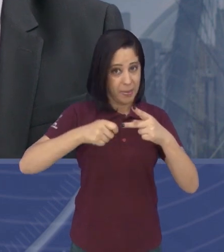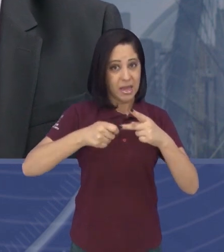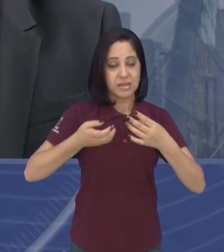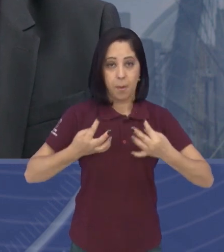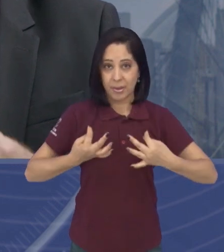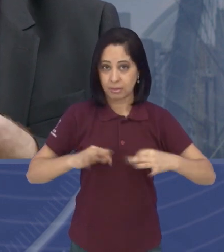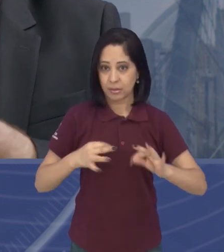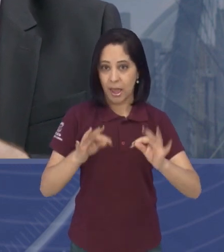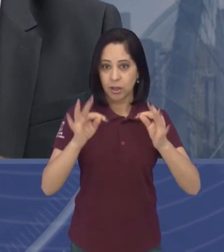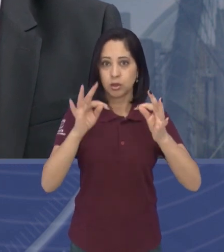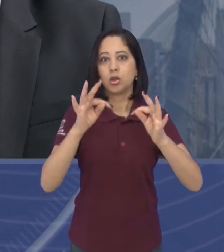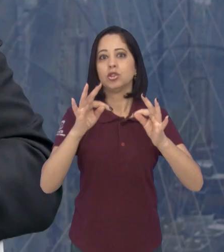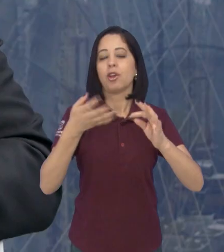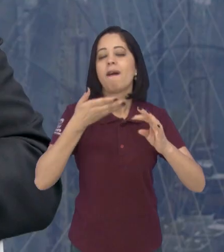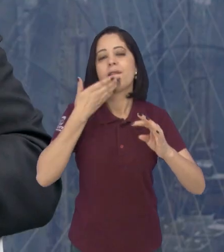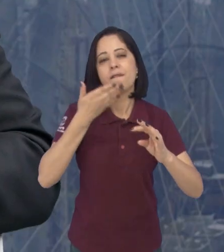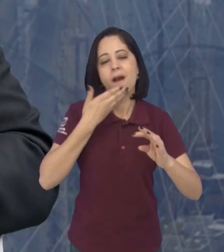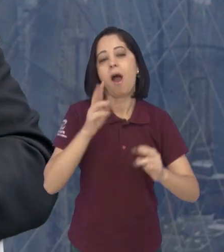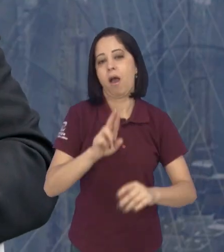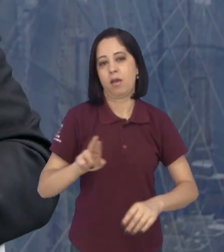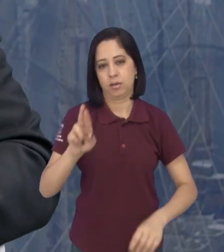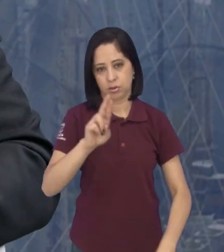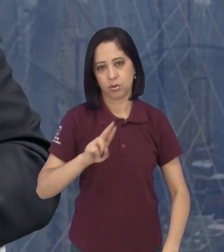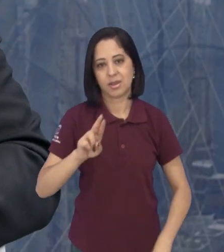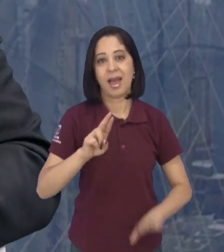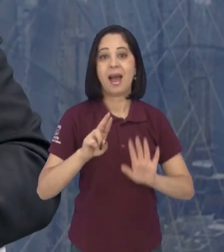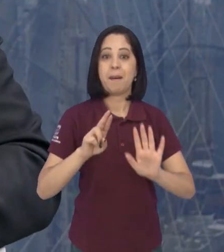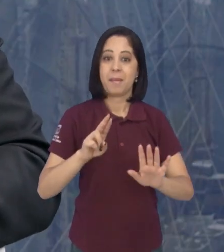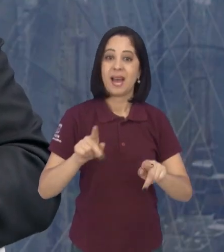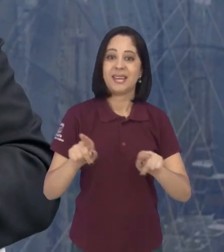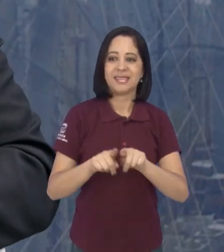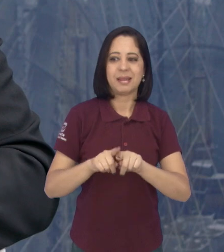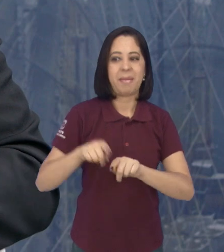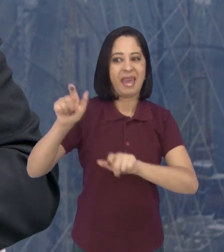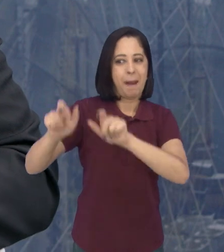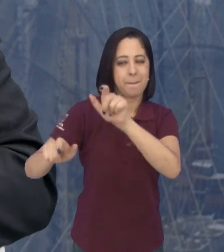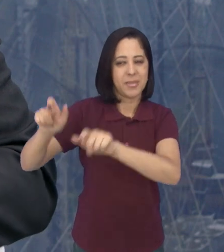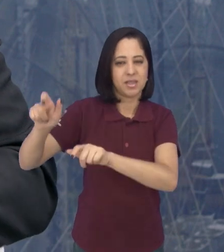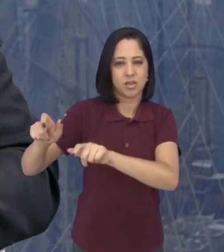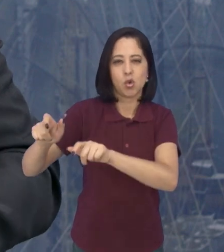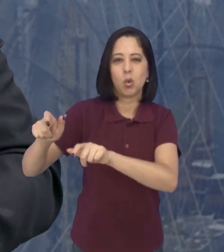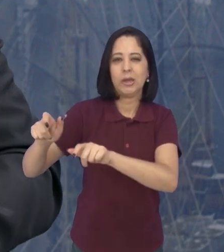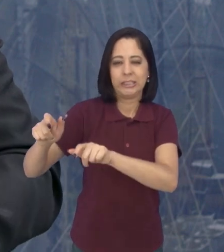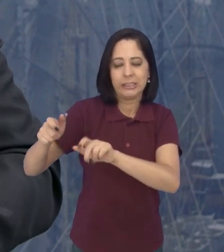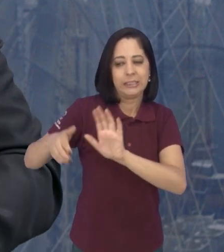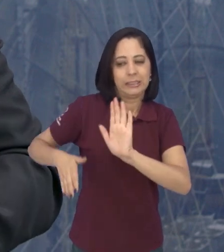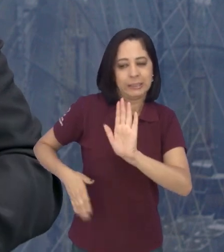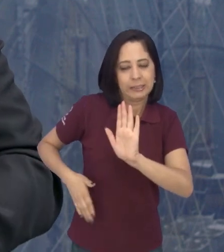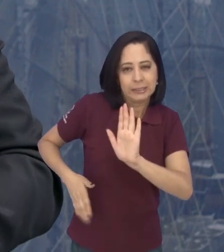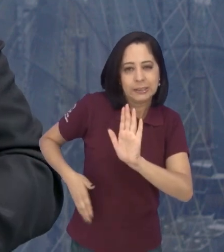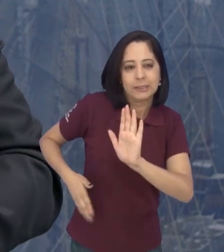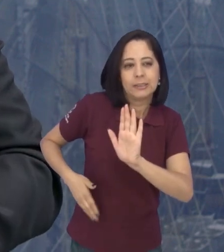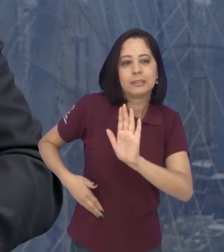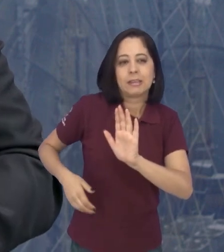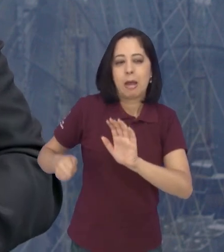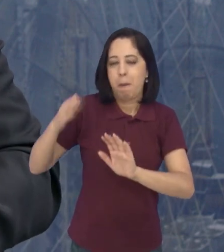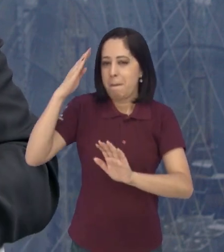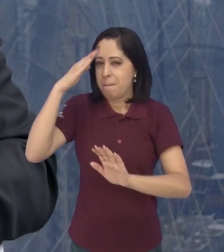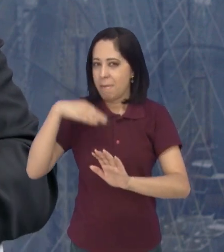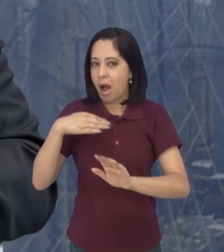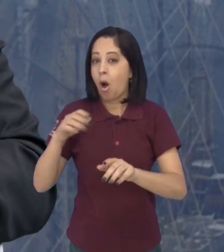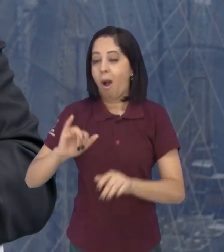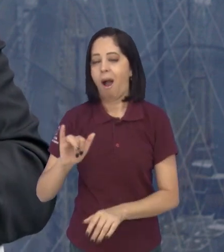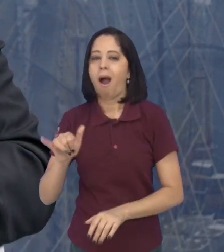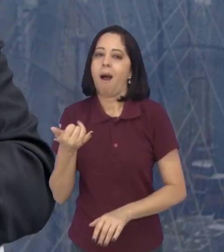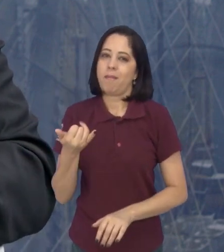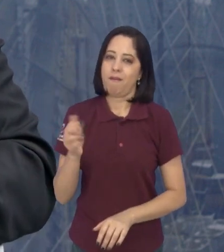ele veio para nos facilitar, mas ele também veio para facilitar os golpistas, né? O Pix ele tem um mecanismo especial de devolução, né, mas